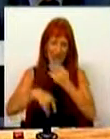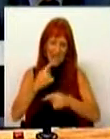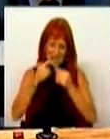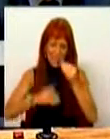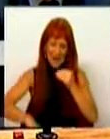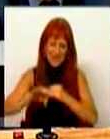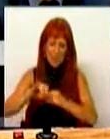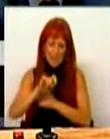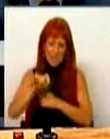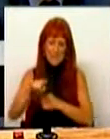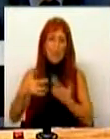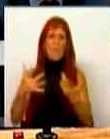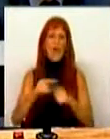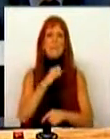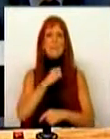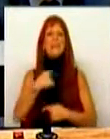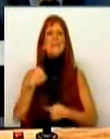do Pisão,